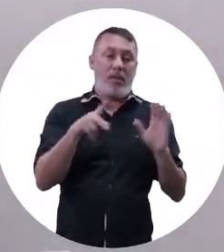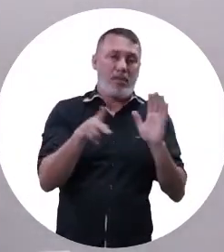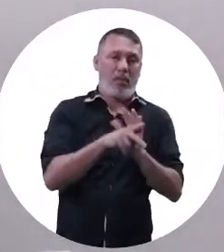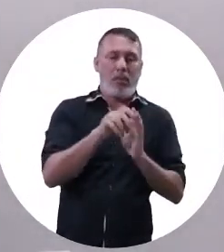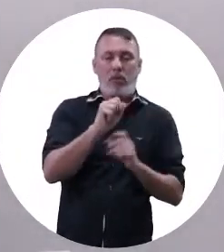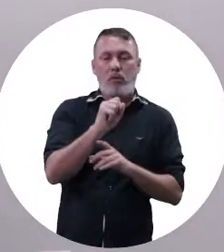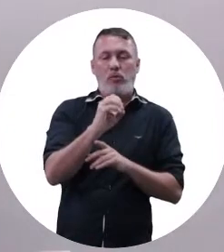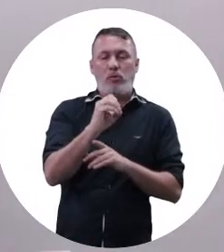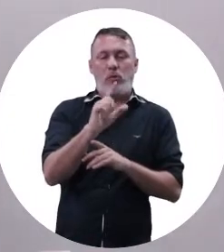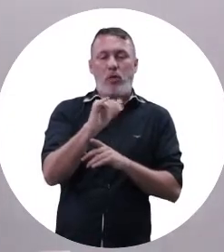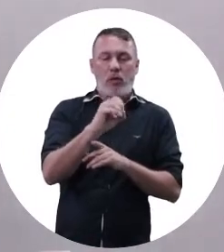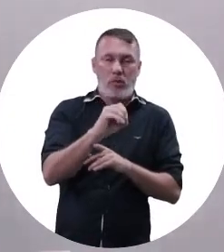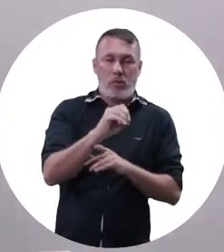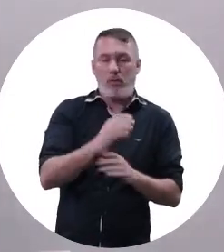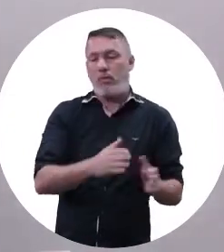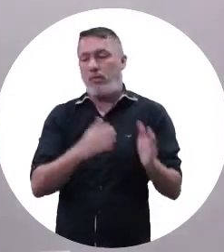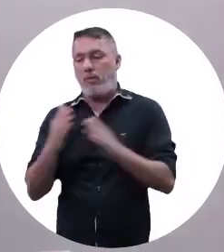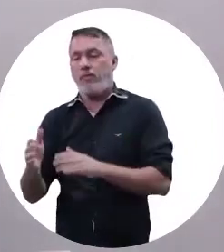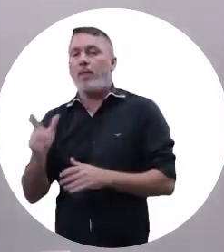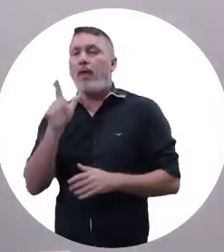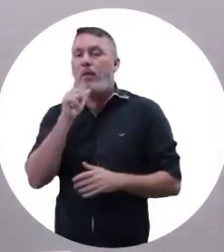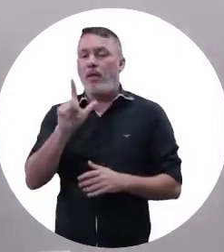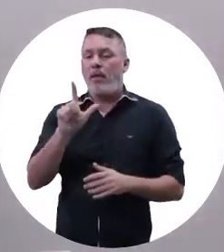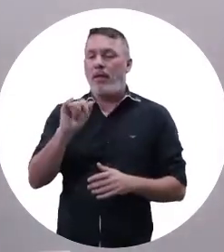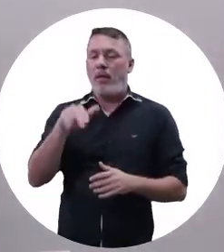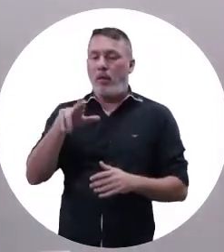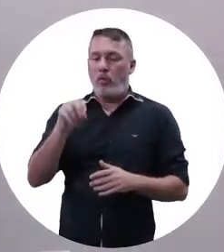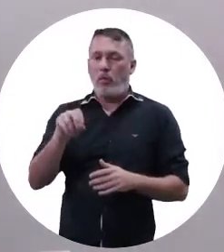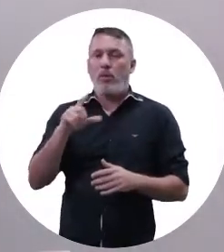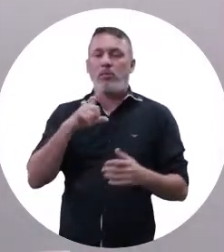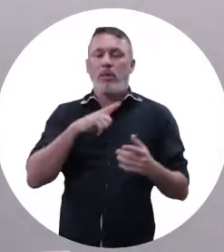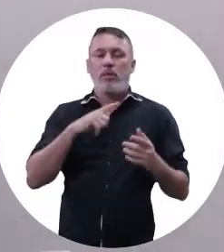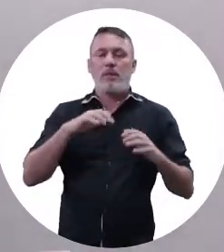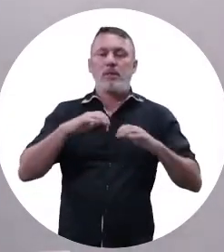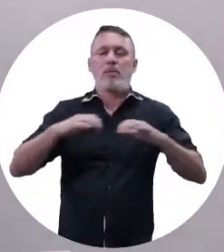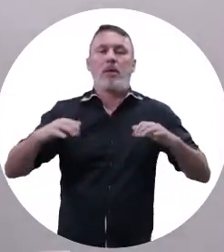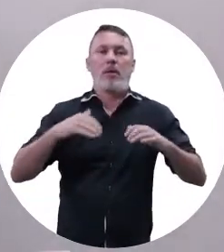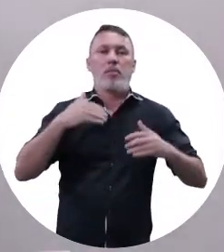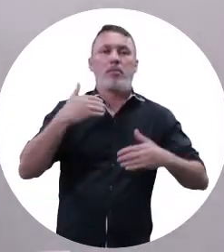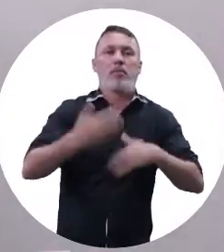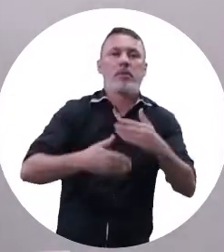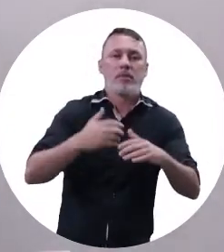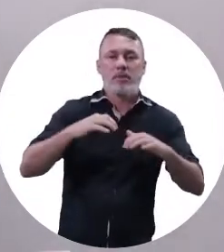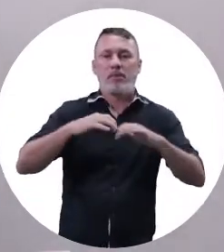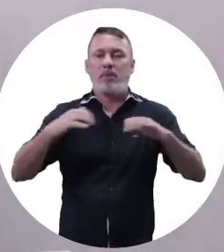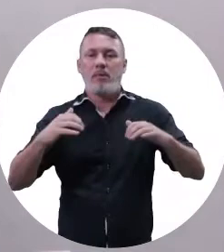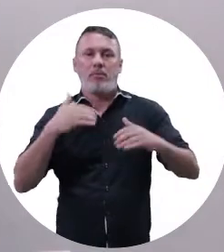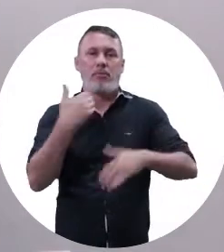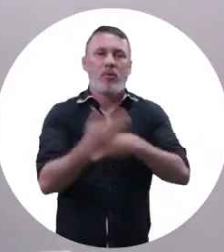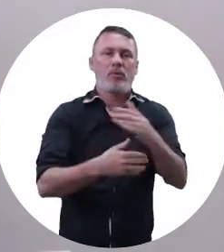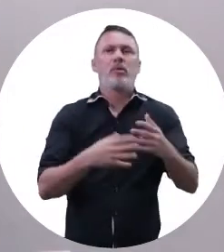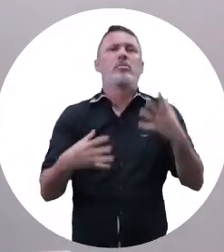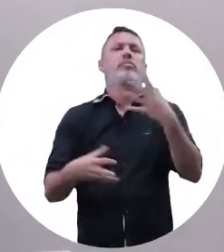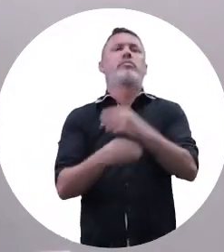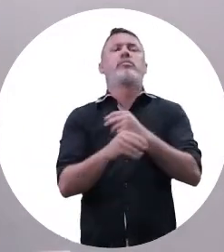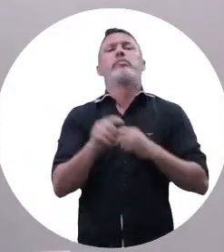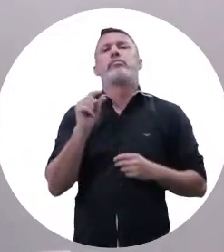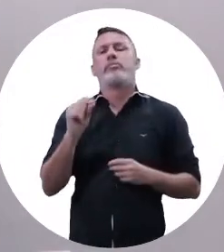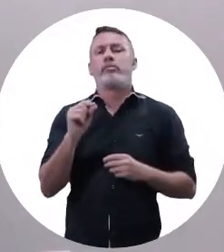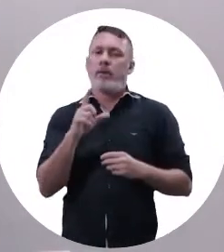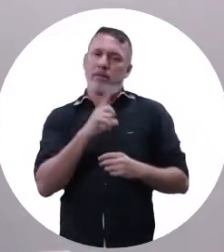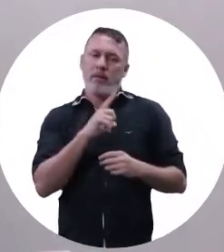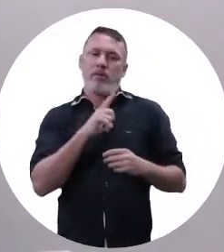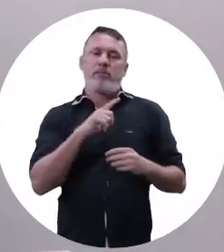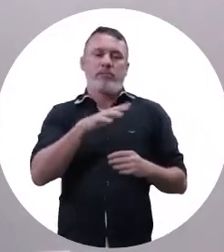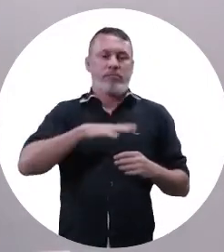para o estado líquido, eles sofrem um processo de dissociação. A dissociação forma com que esses elementos